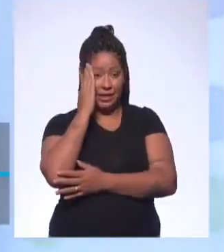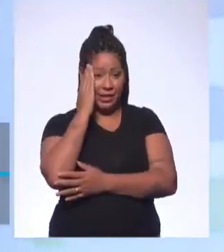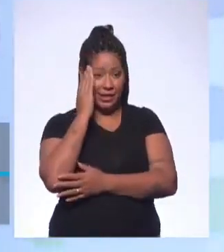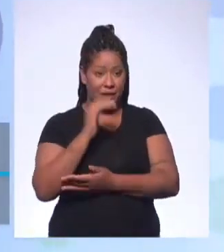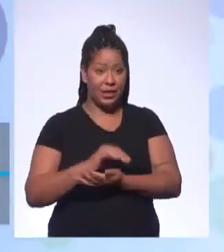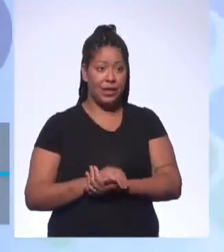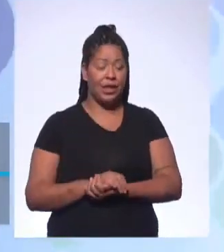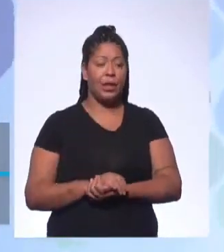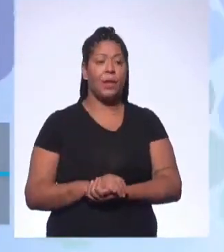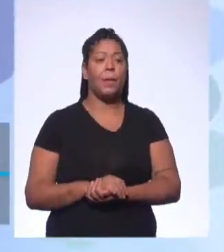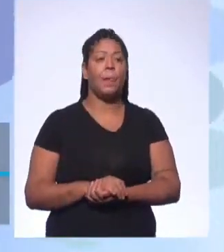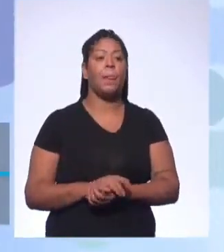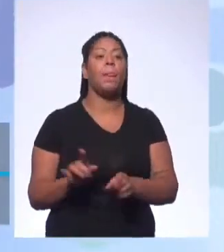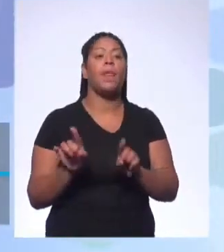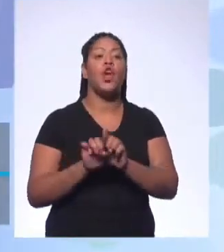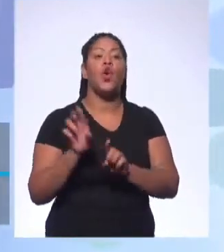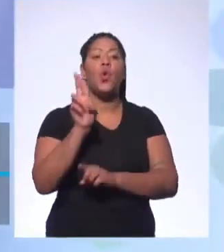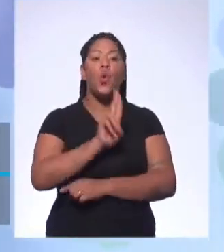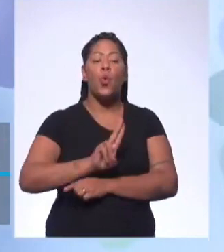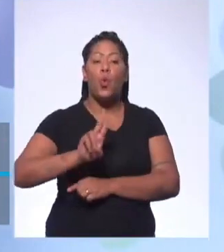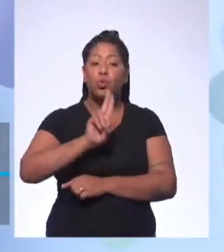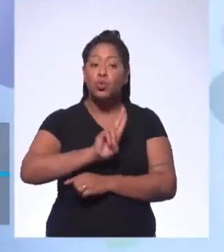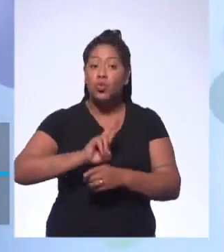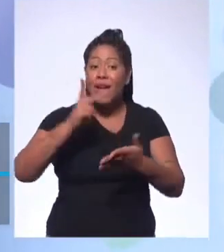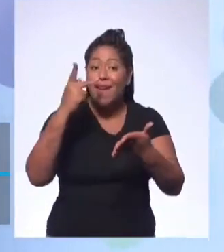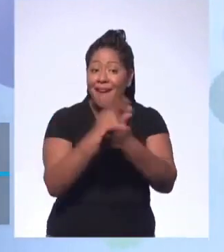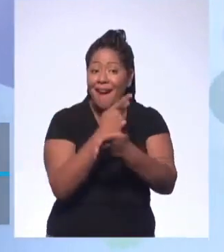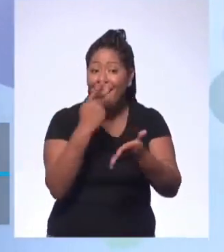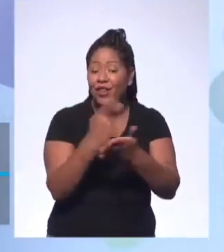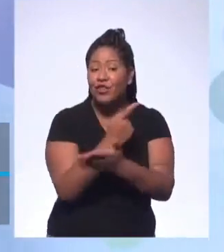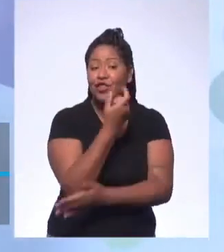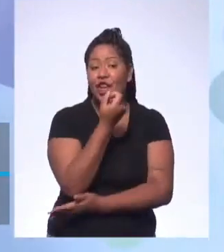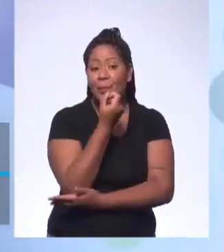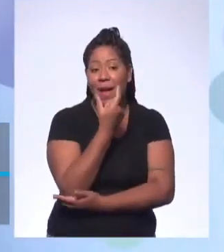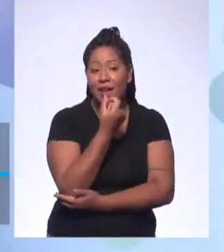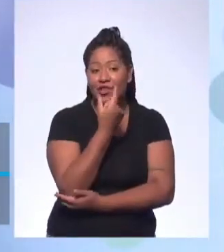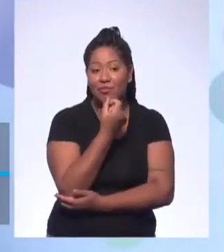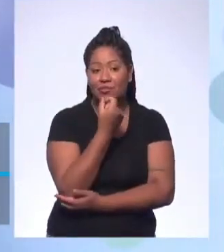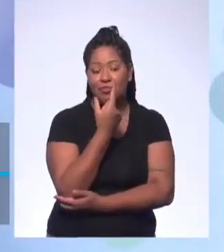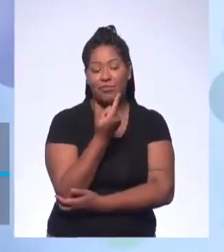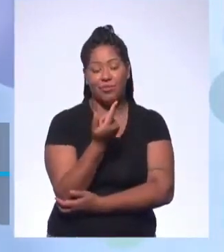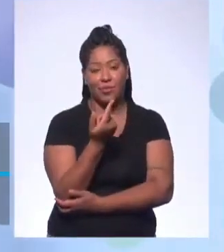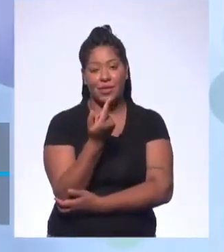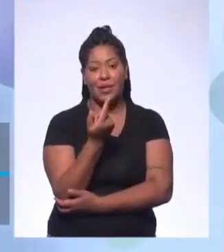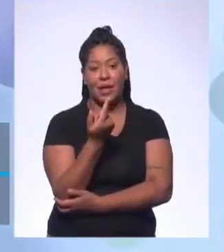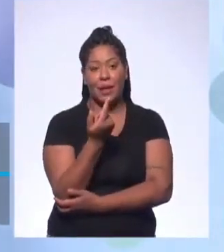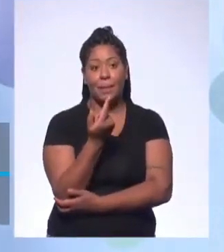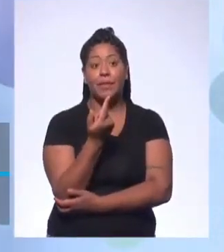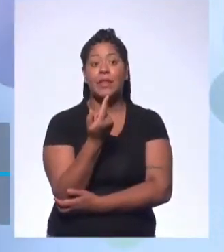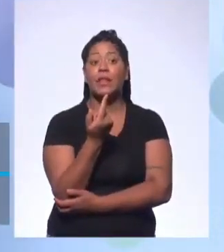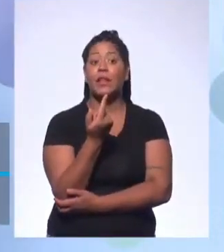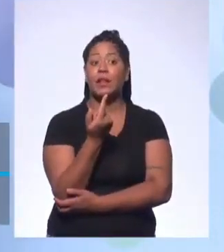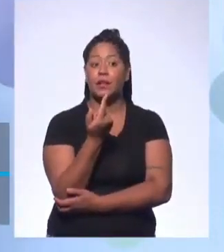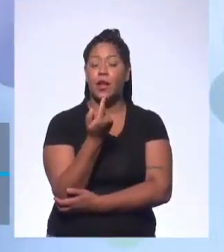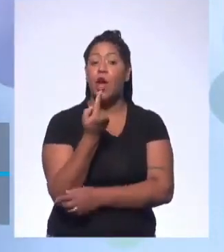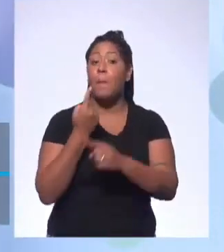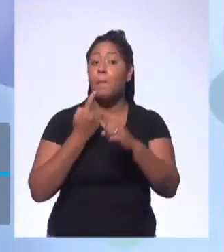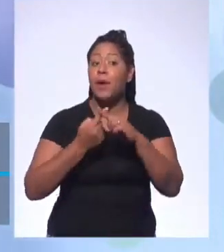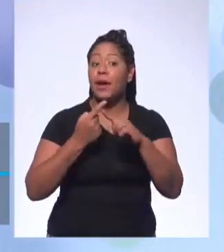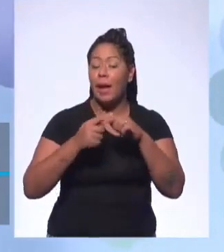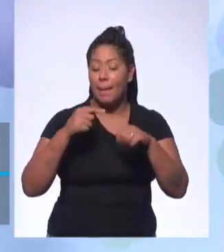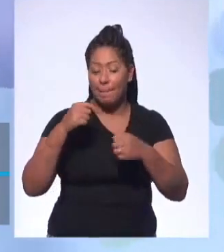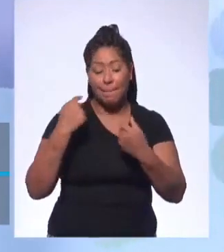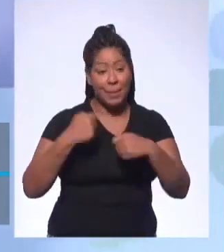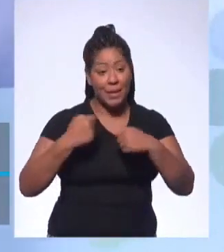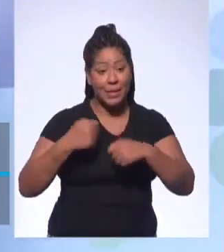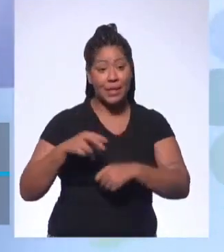uso indiscriminado de antibiótico. Tem gente que fala, uso indiscriminado é usar demais? Não, é não usar da forma correta. Ele